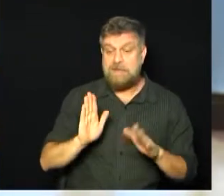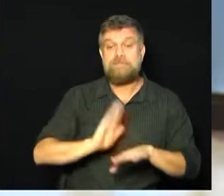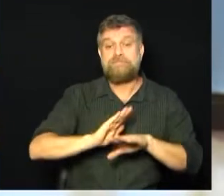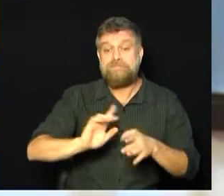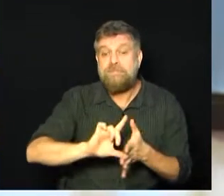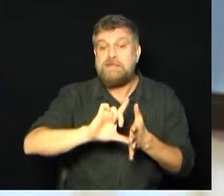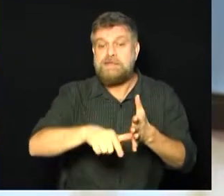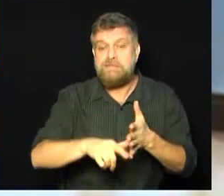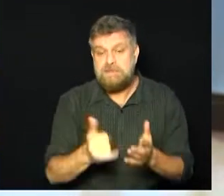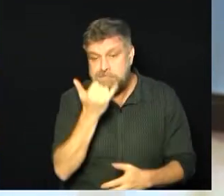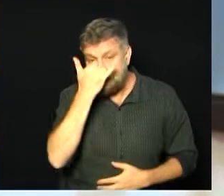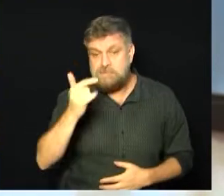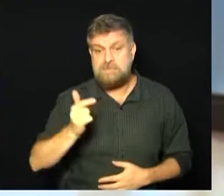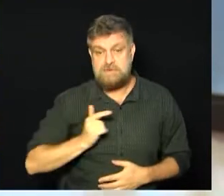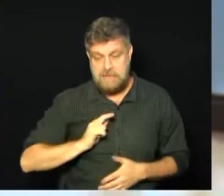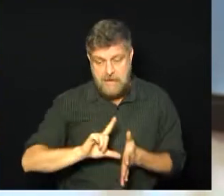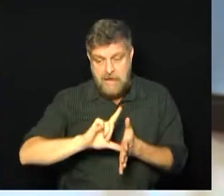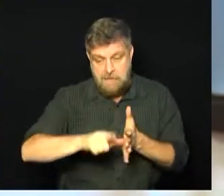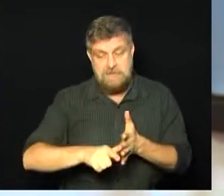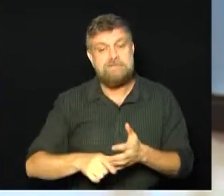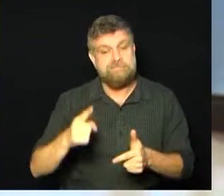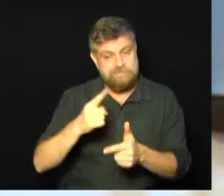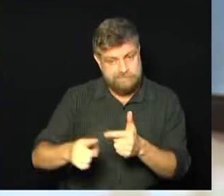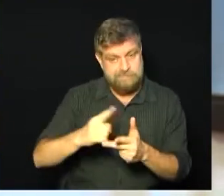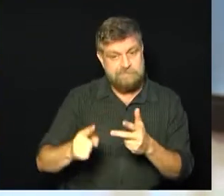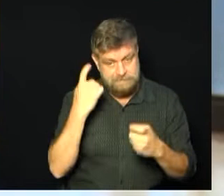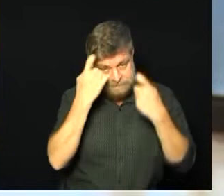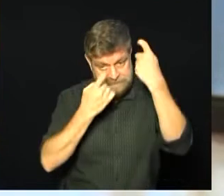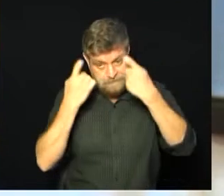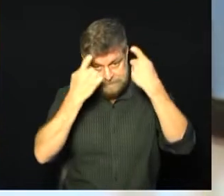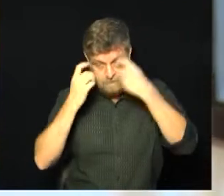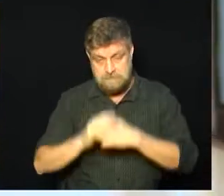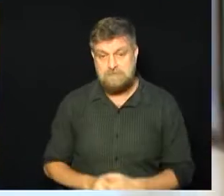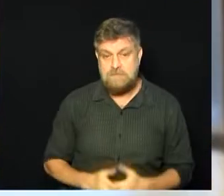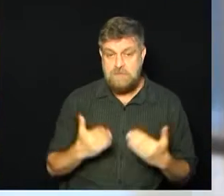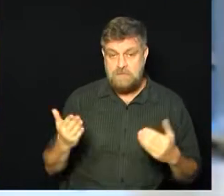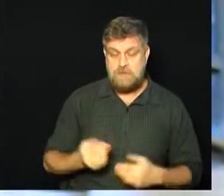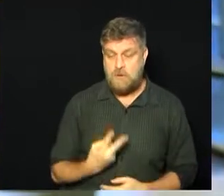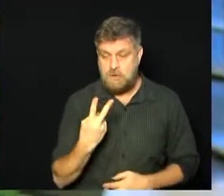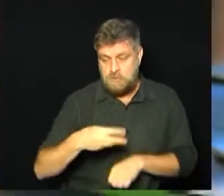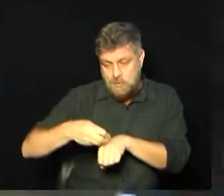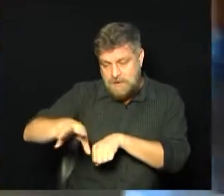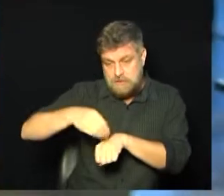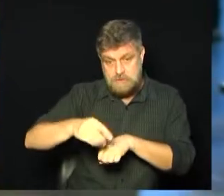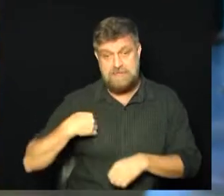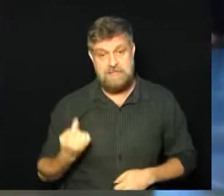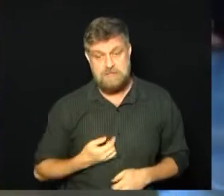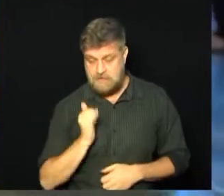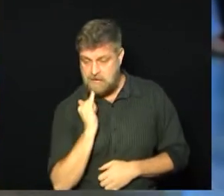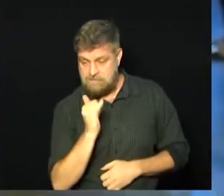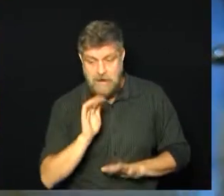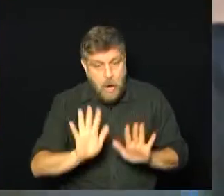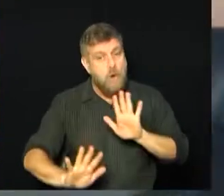compra, que é um pós que também costuma gerar bastante preocupação. E aí, Vivi, aquelas duas dicas finais que a gente sempre dá. Primeiro, tomar